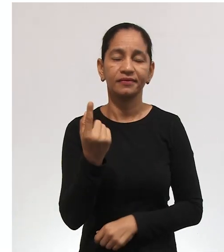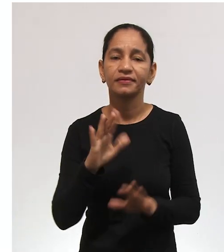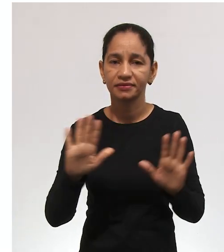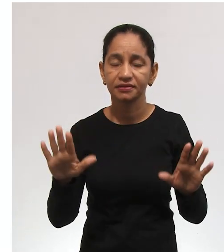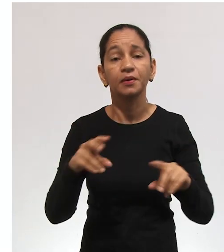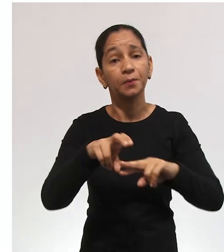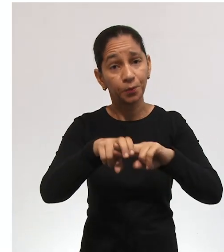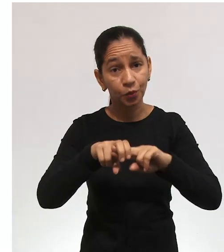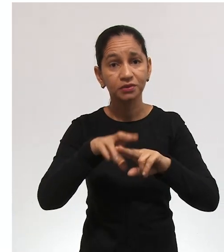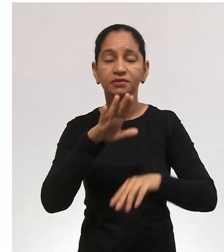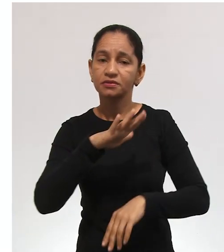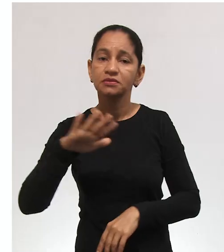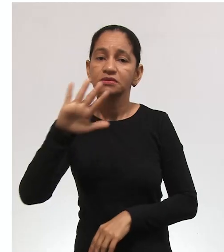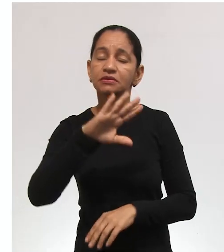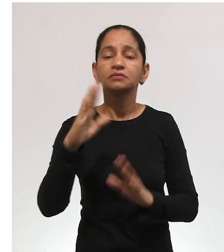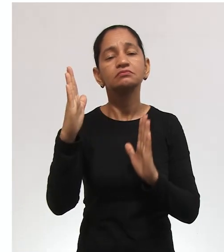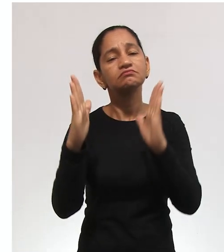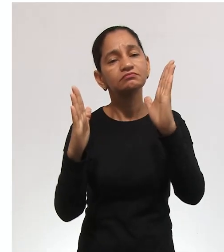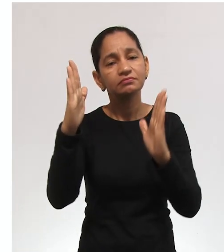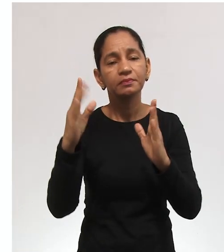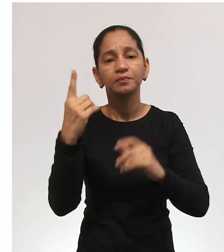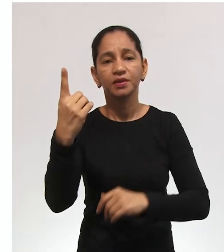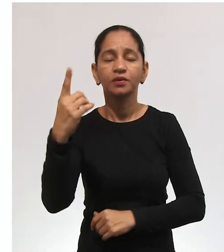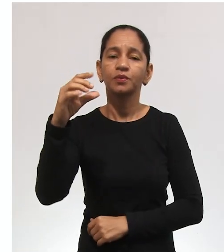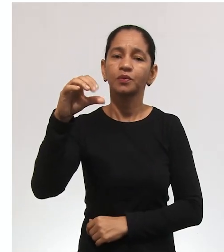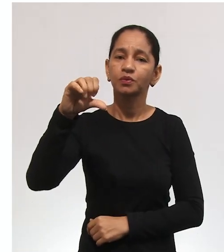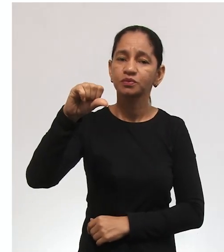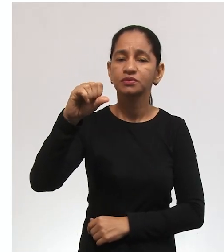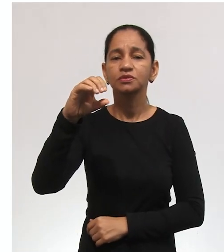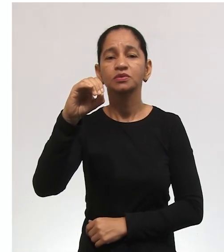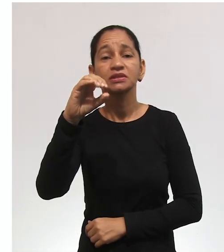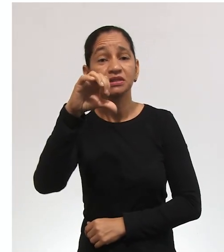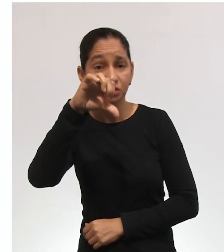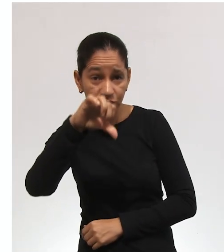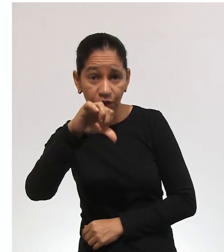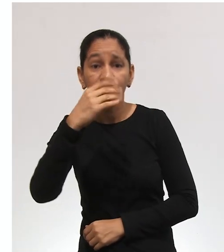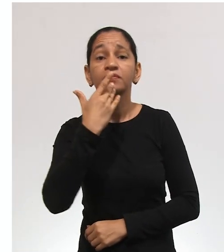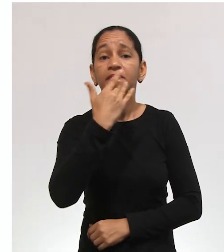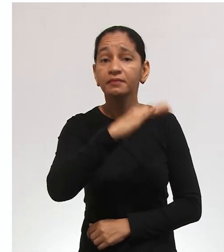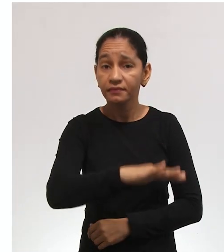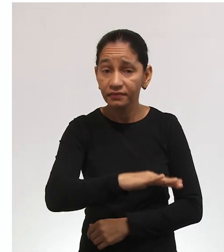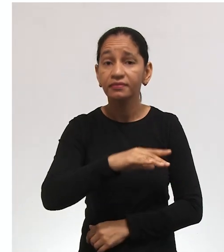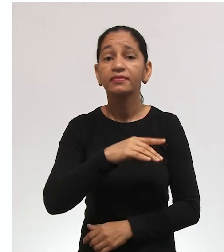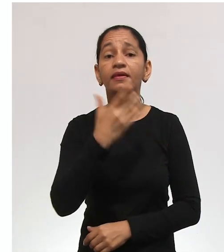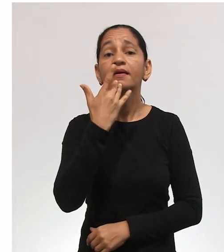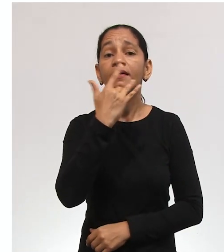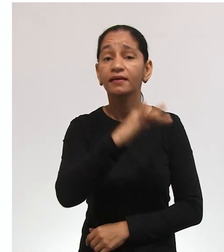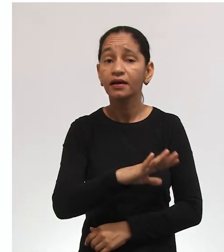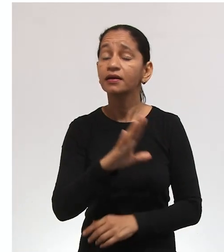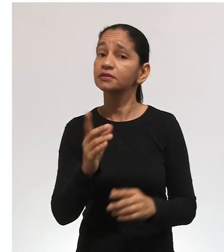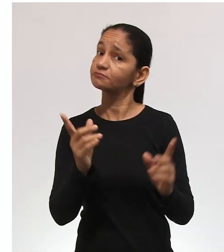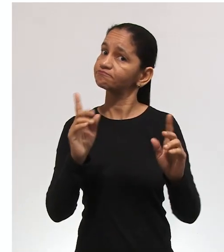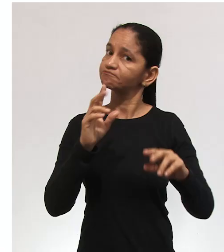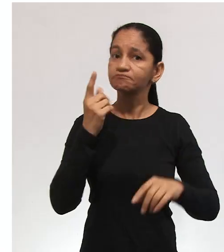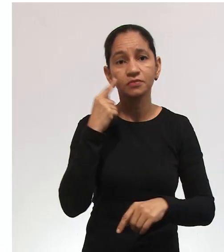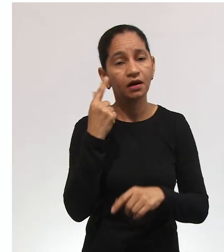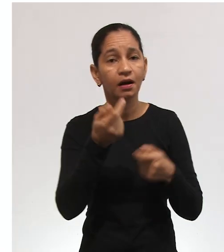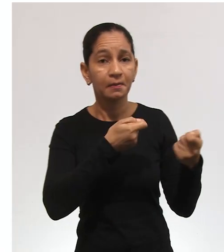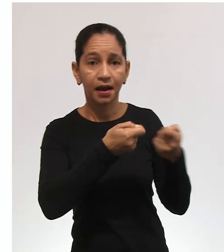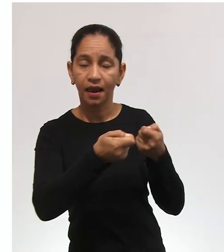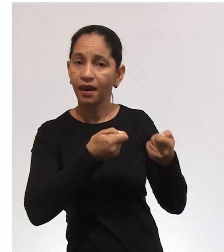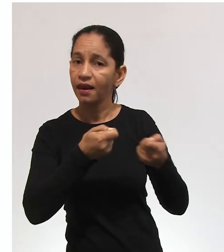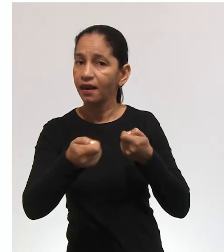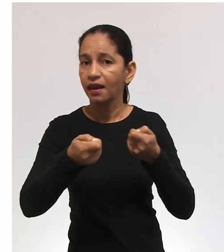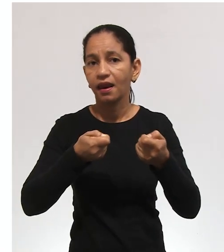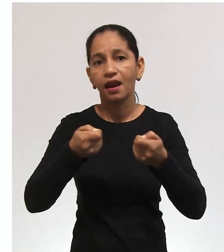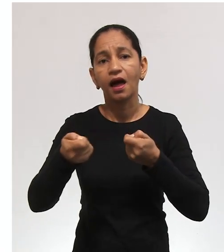entre 1809 e 1839, o trabalho do menor de idade começou a ser tutelado.